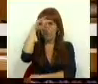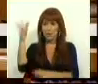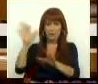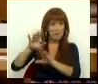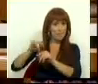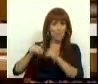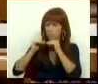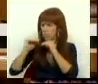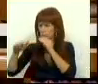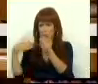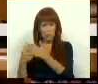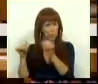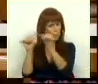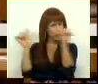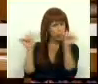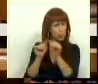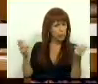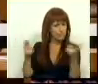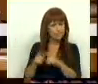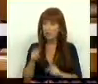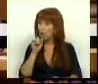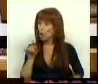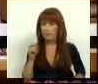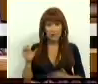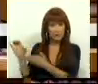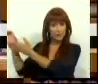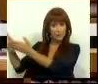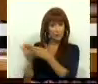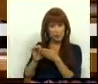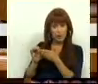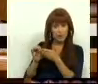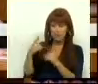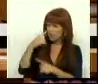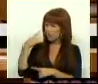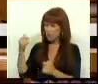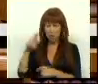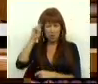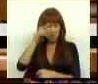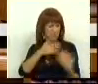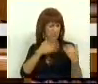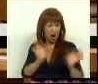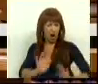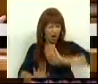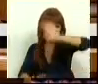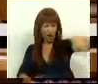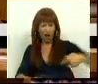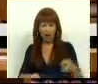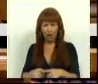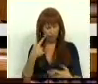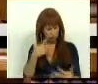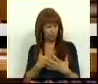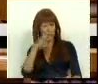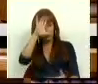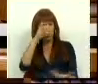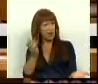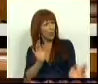dificuldades de sustentabilidade do sistema. Esta opção de financiamento, demonstrativa de uma desresponsabilização notória do